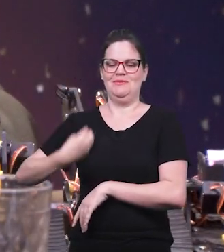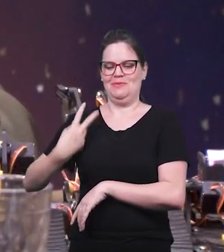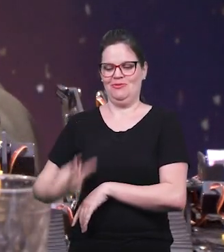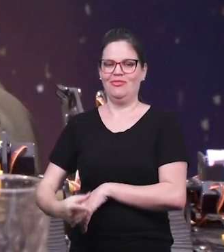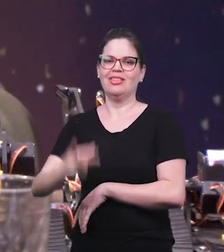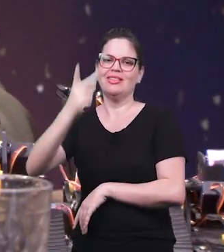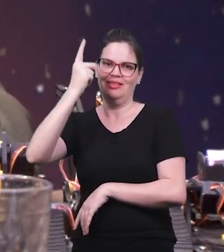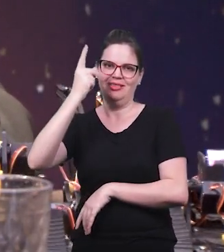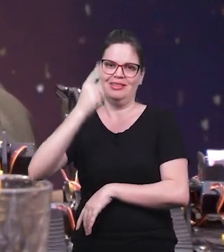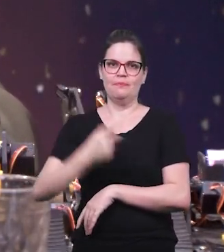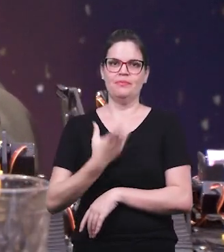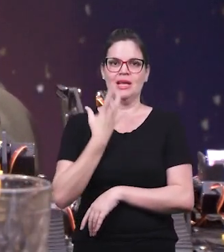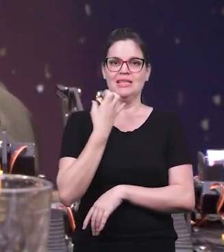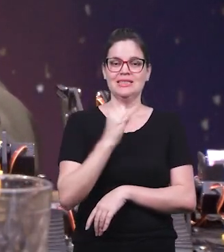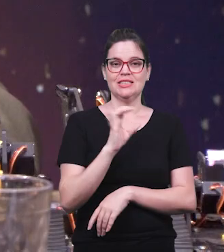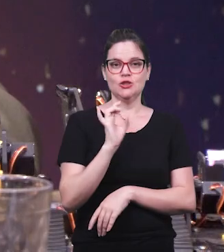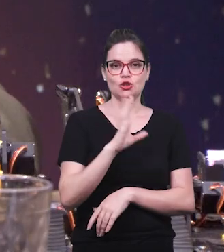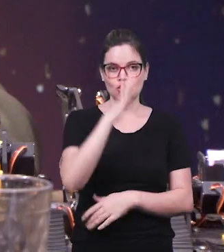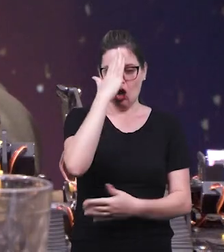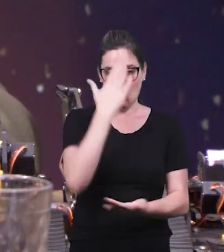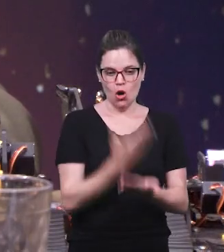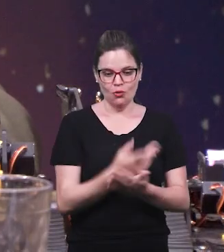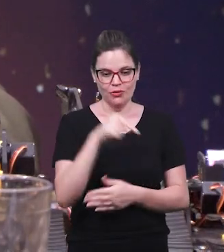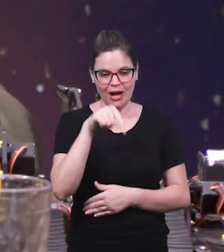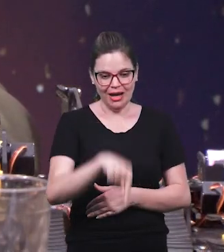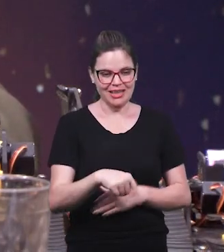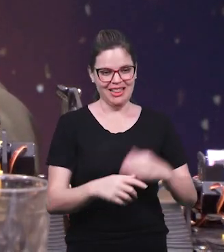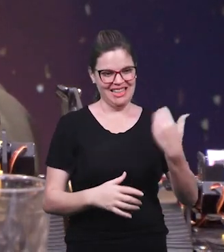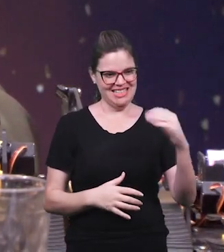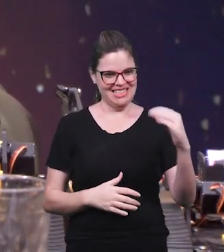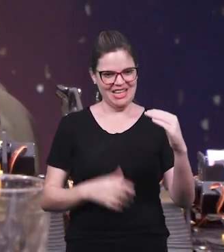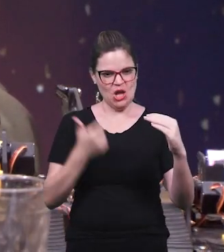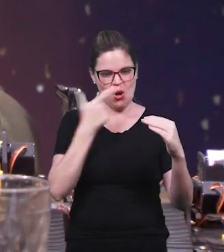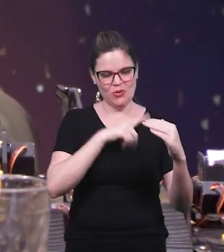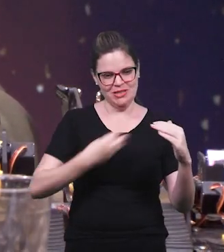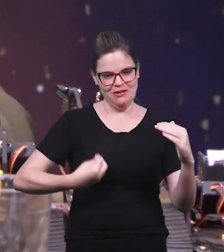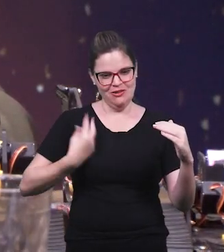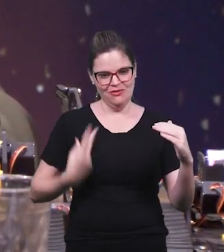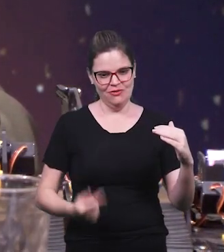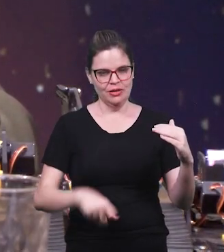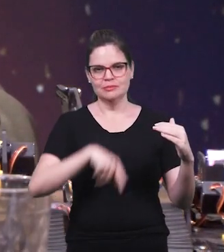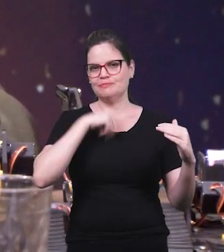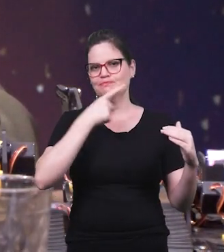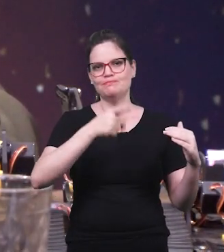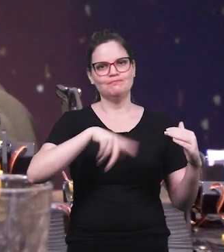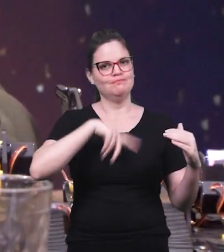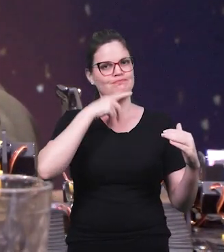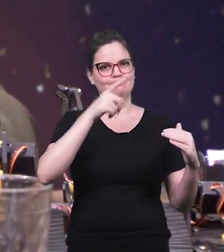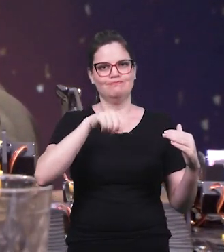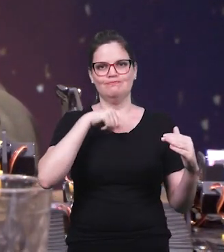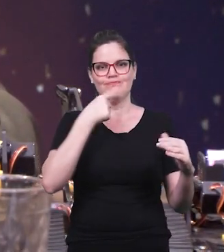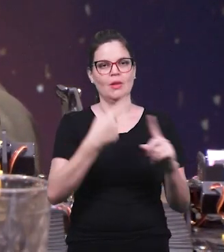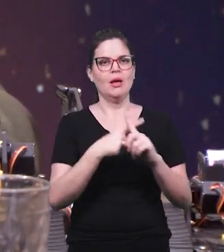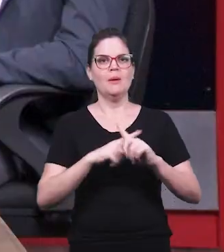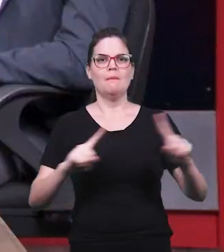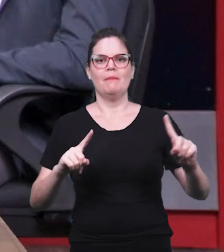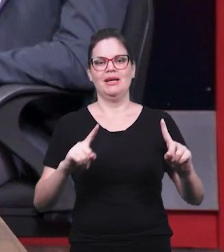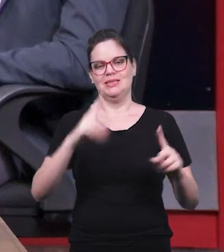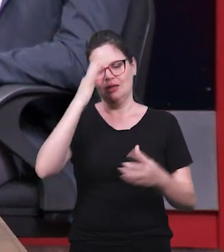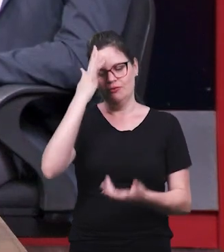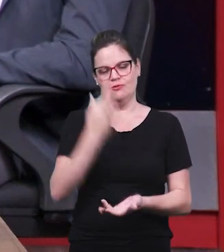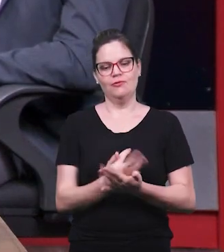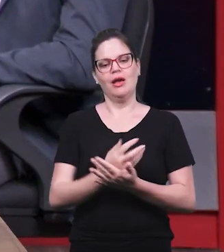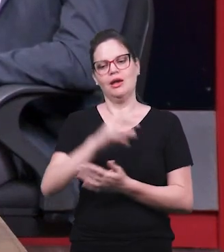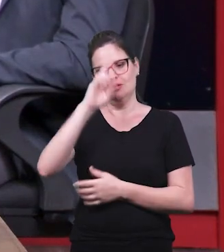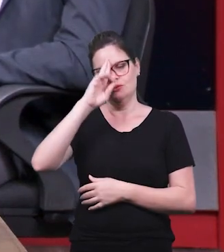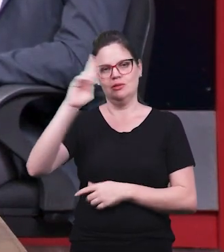né? Se nós confiarmos na ciência para a vida eterna, nós vamos falhar. Mas a confiança tem que estar na fé, tem que estar